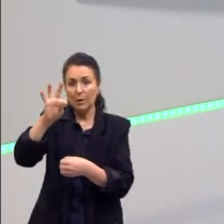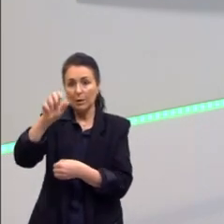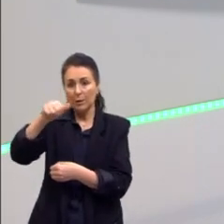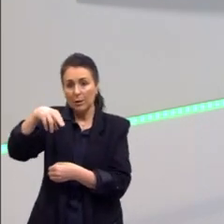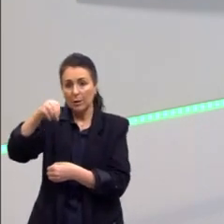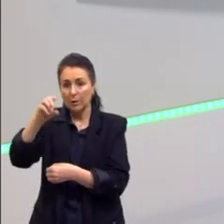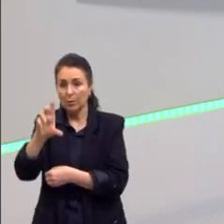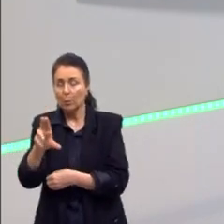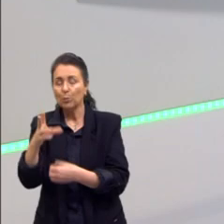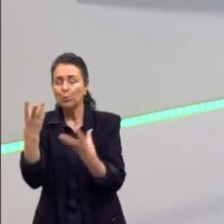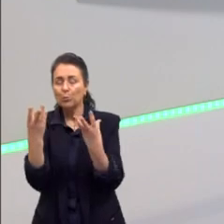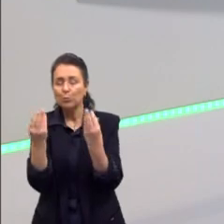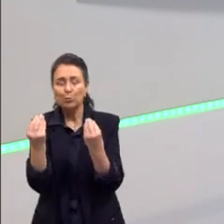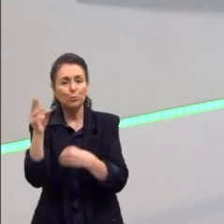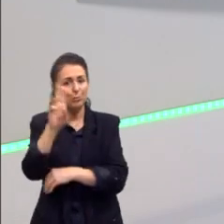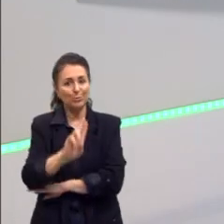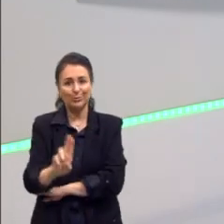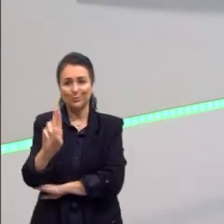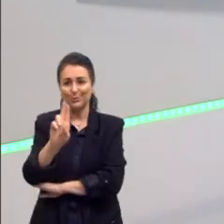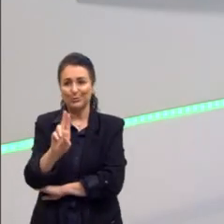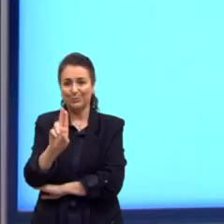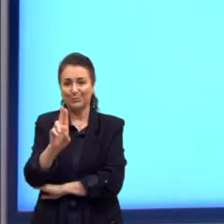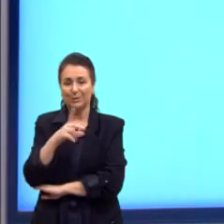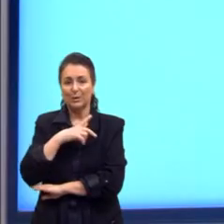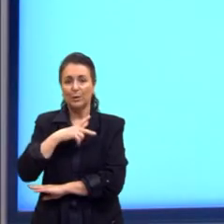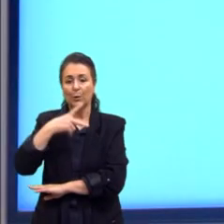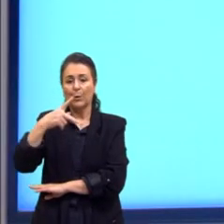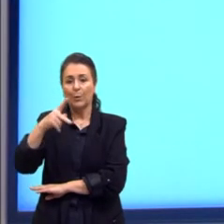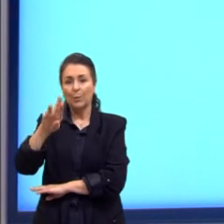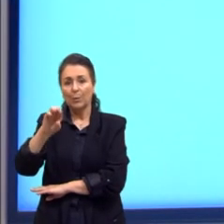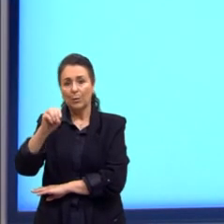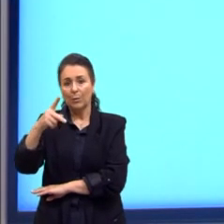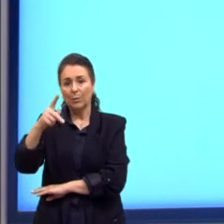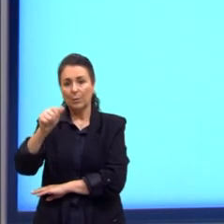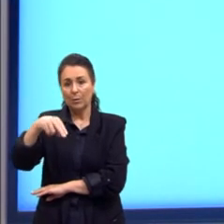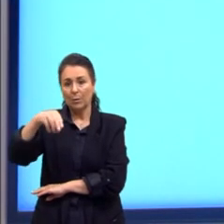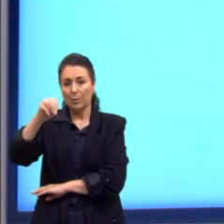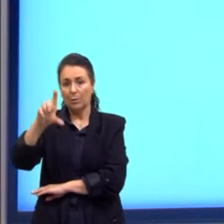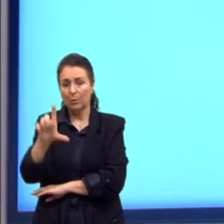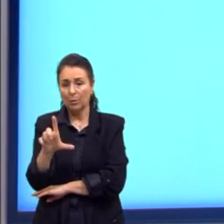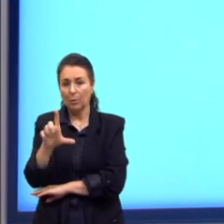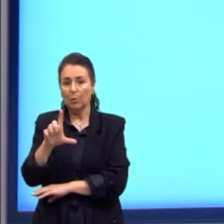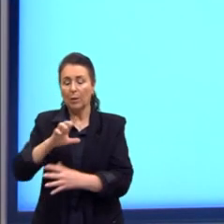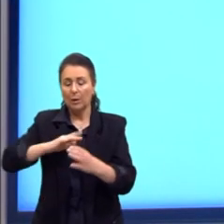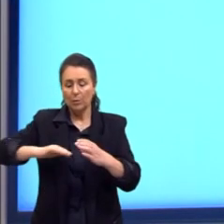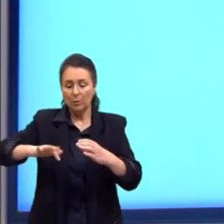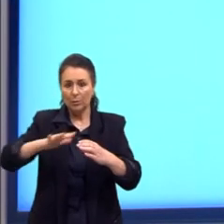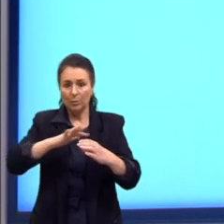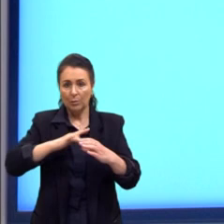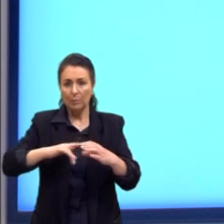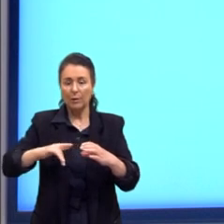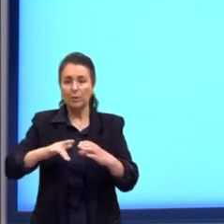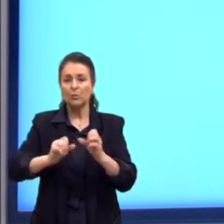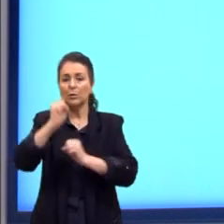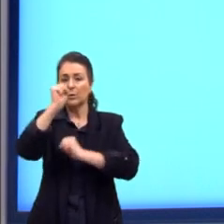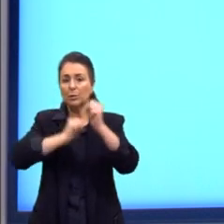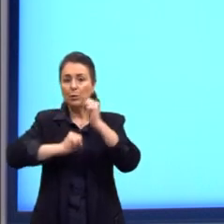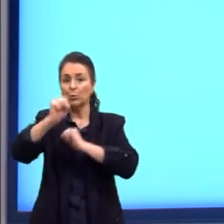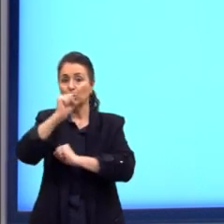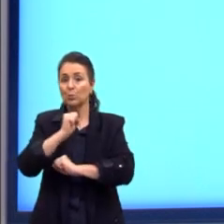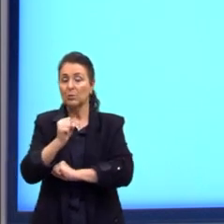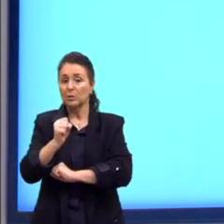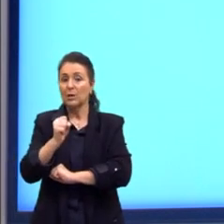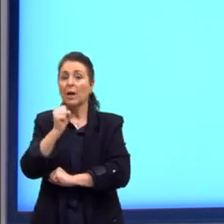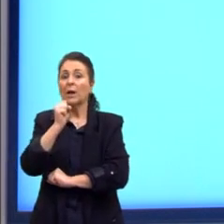eu e são deles o Propranolol é um solvente principalmente da Indústria Farmacêutica e aqui essa gente